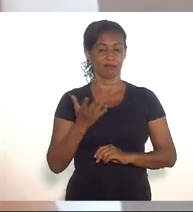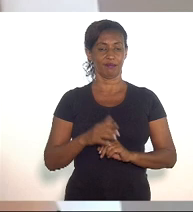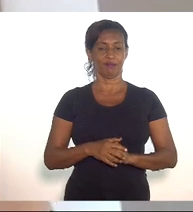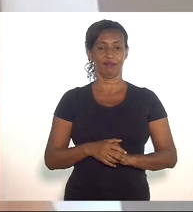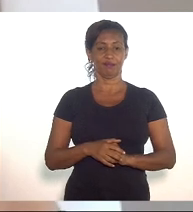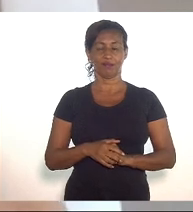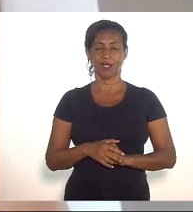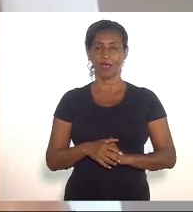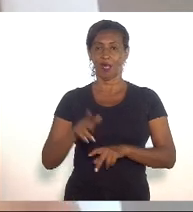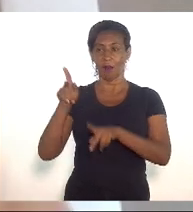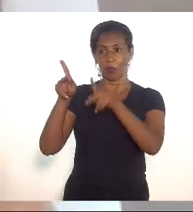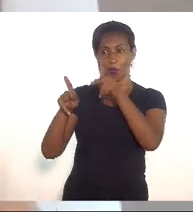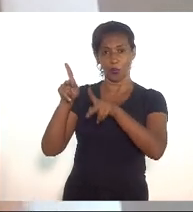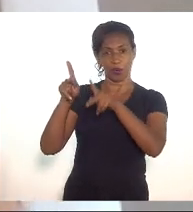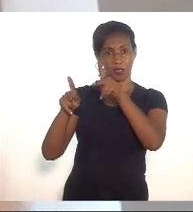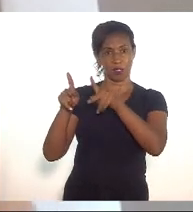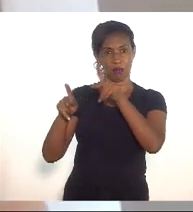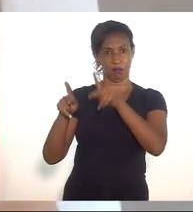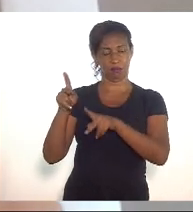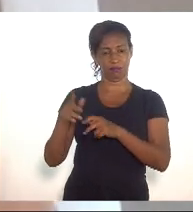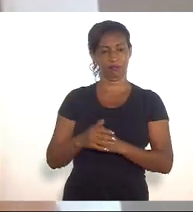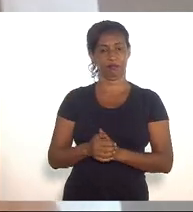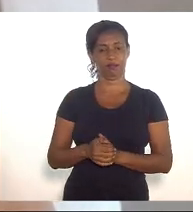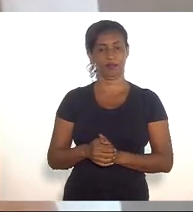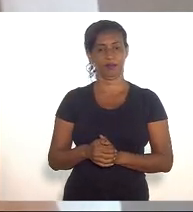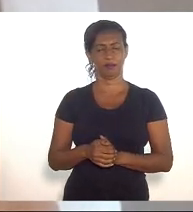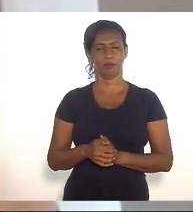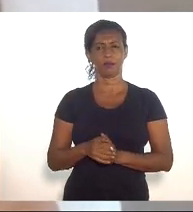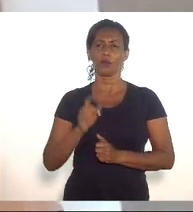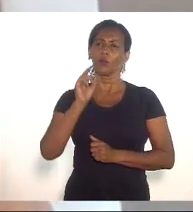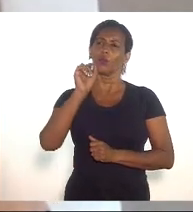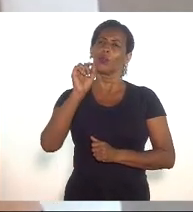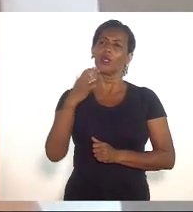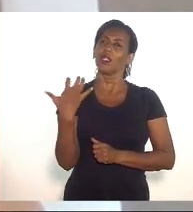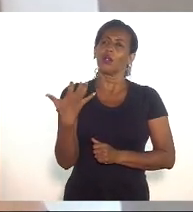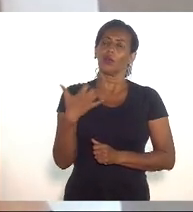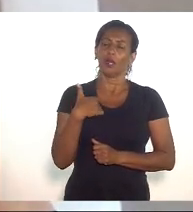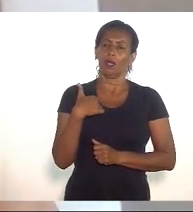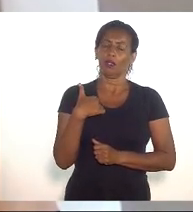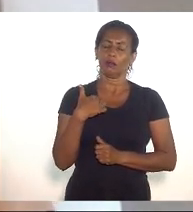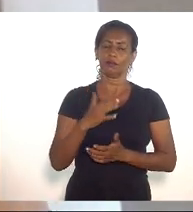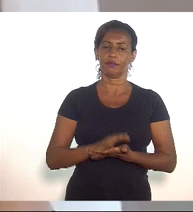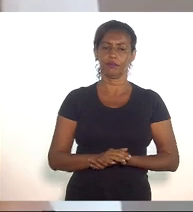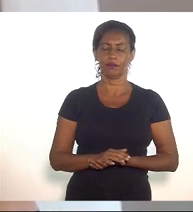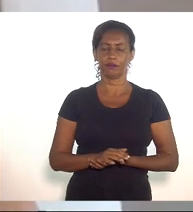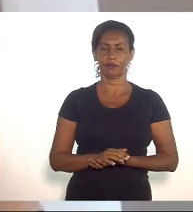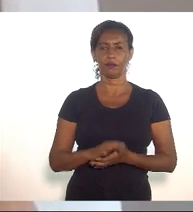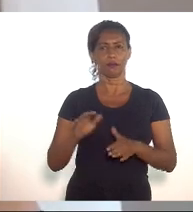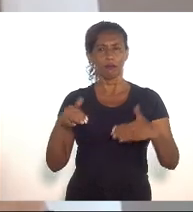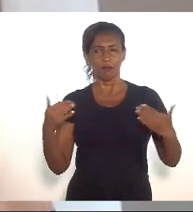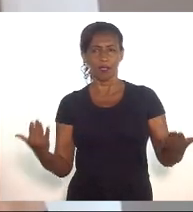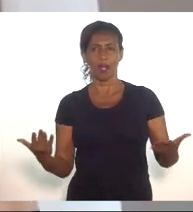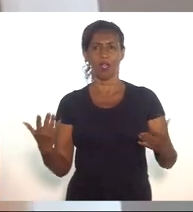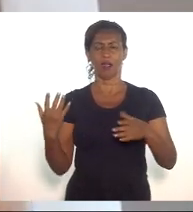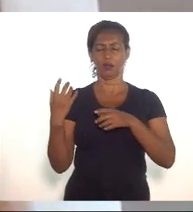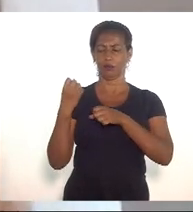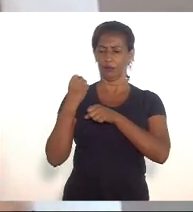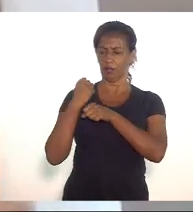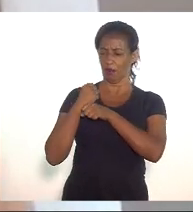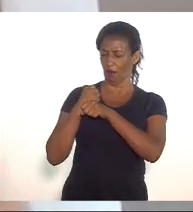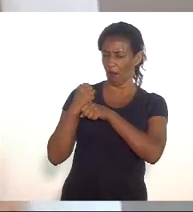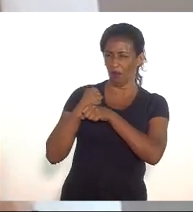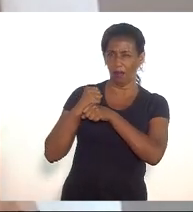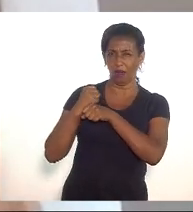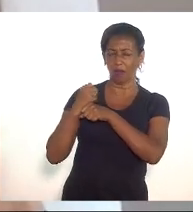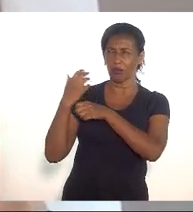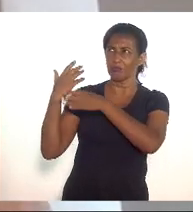transparentes à população. O que eu quero dizer com isso? É óbvio que, ao longo dos anos, ao longo da